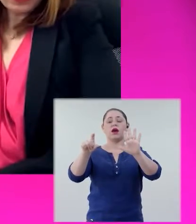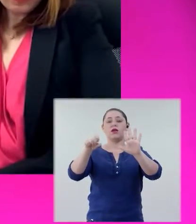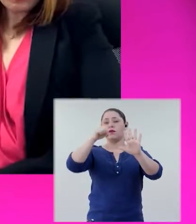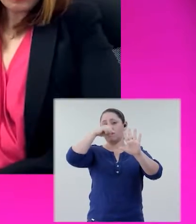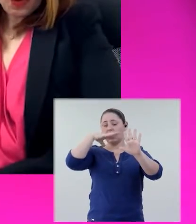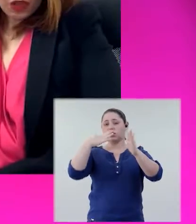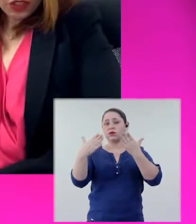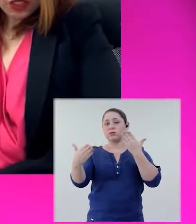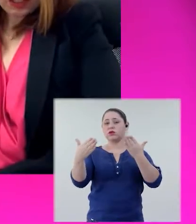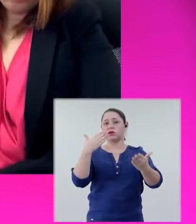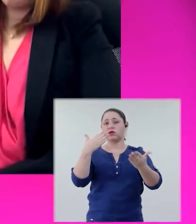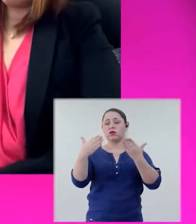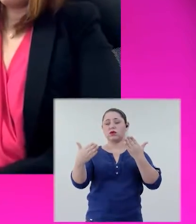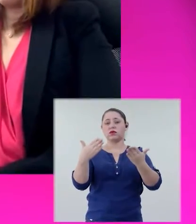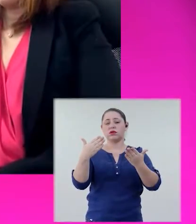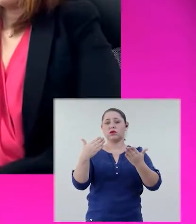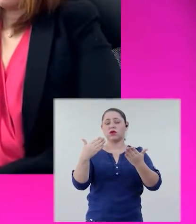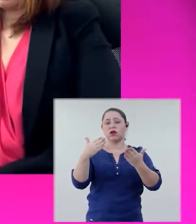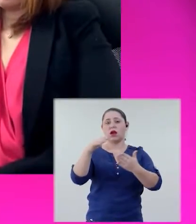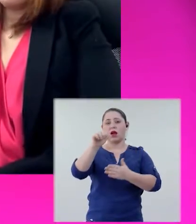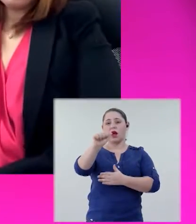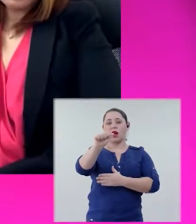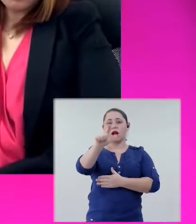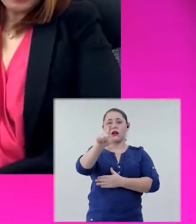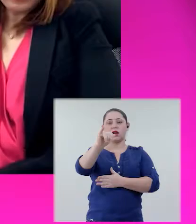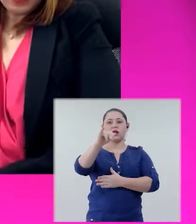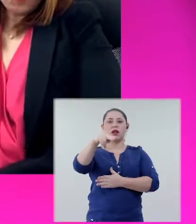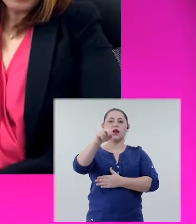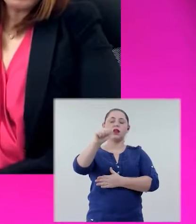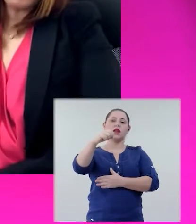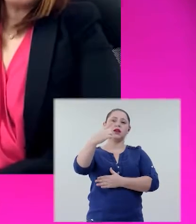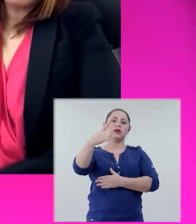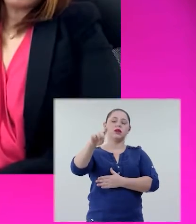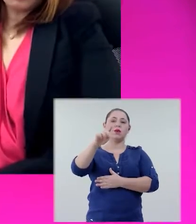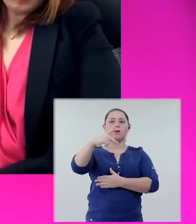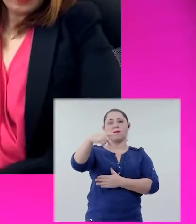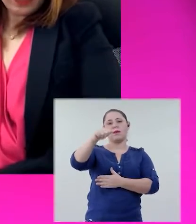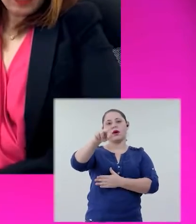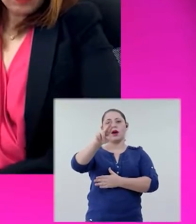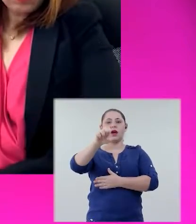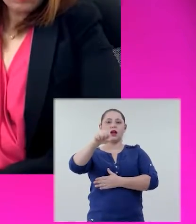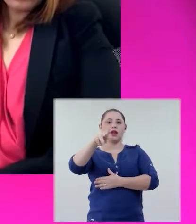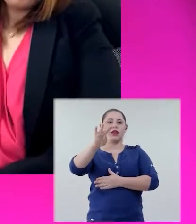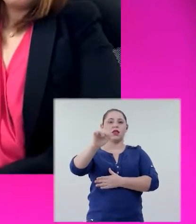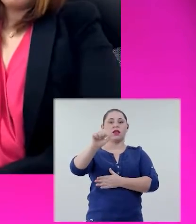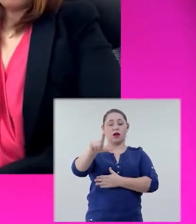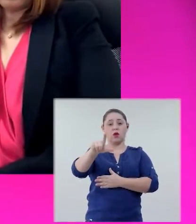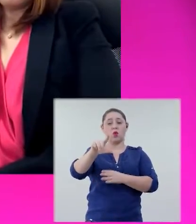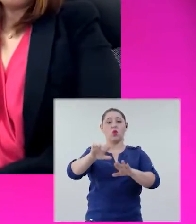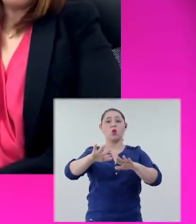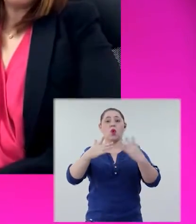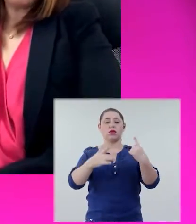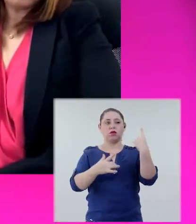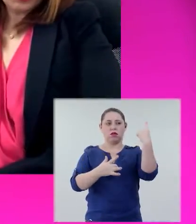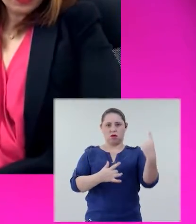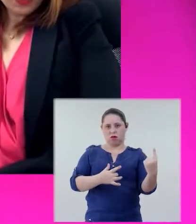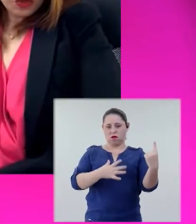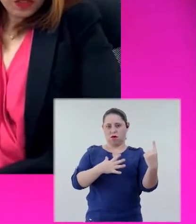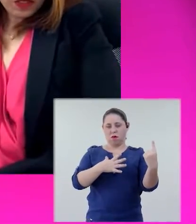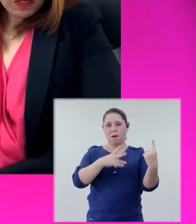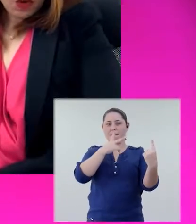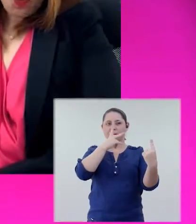da violência psicológica a alienação parental. O que é a alienação parental? É quando um